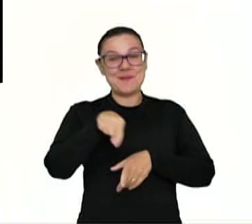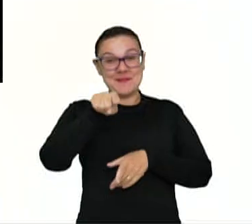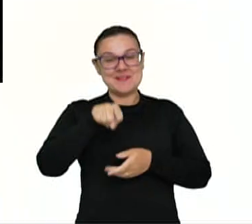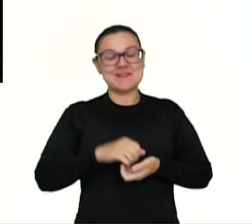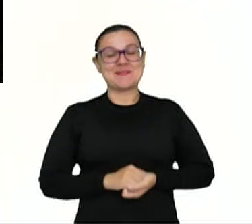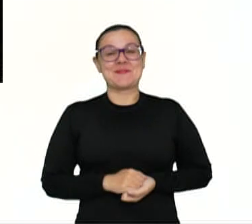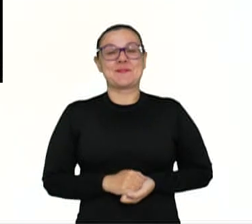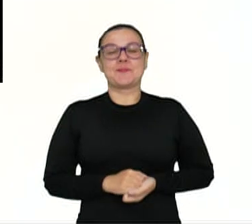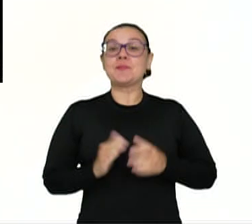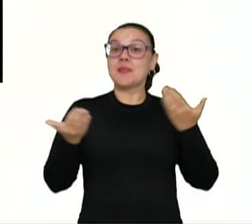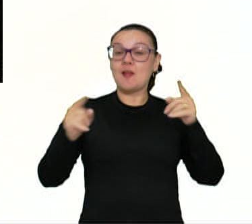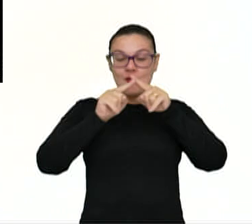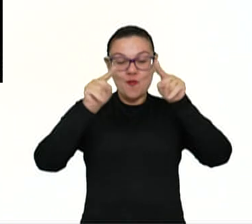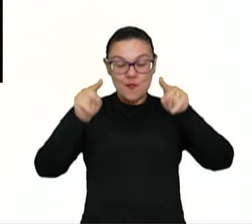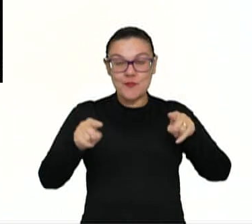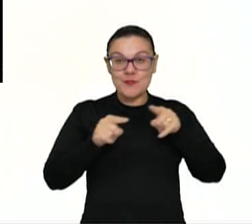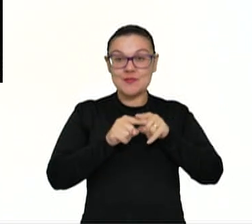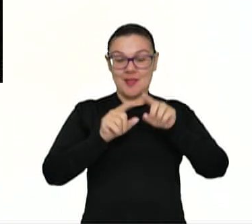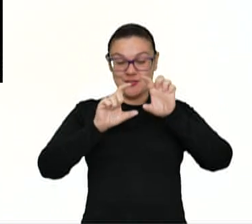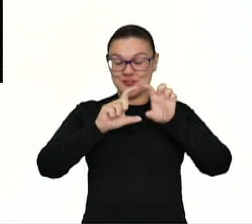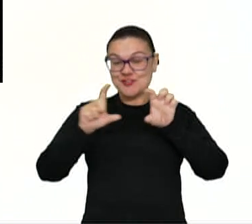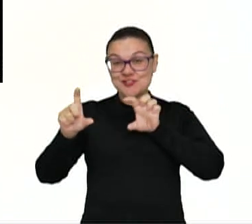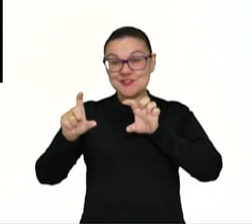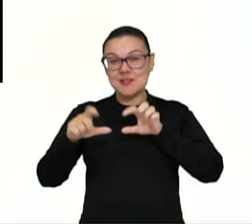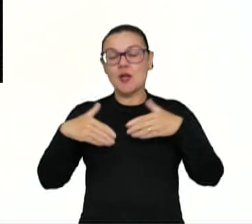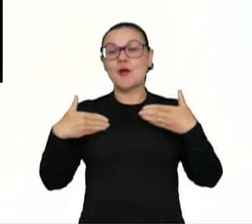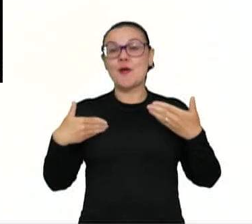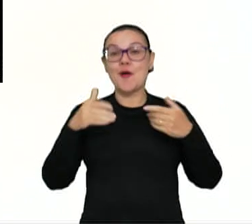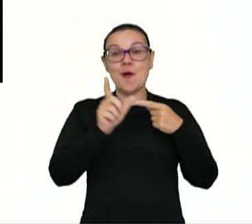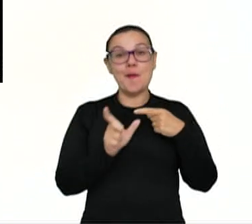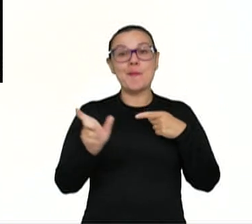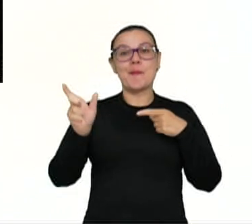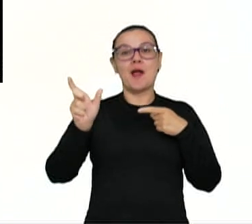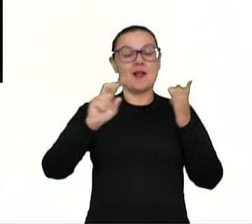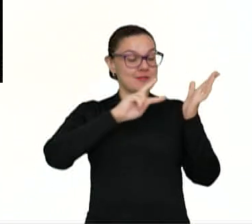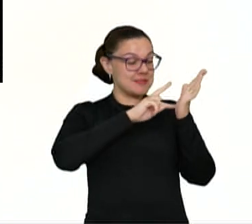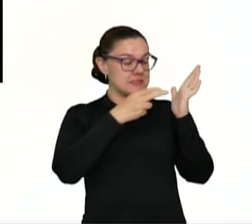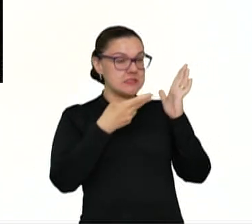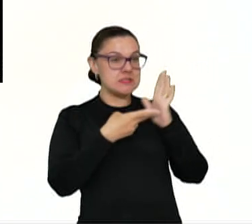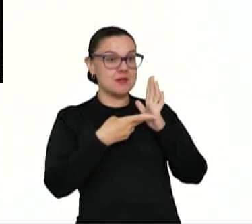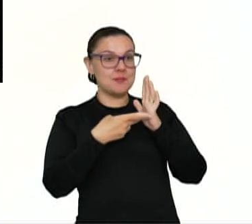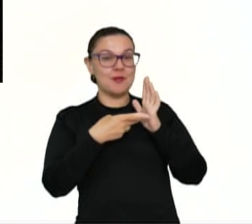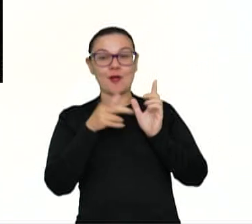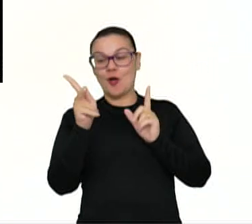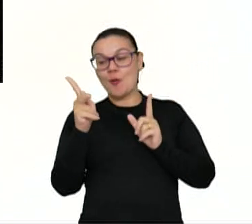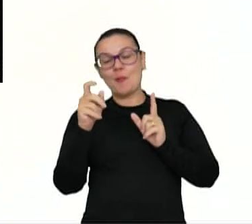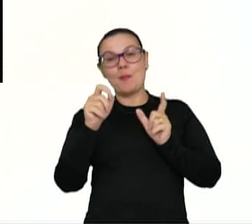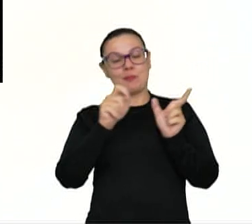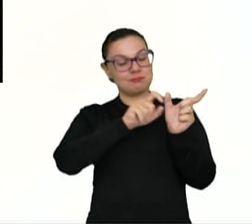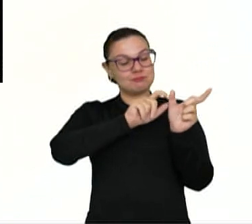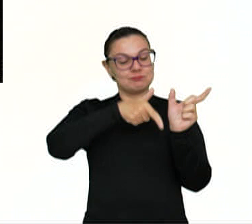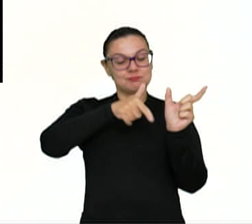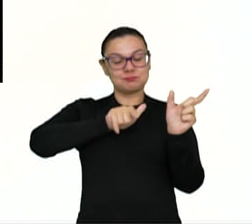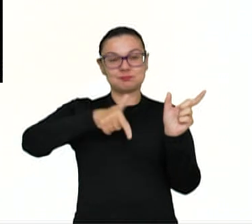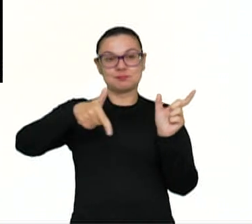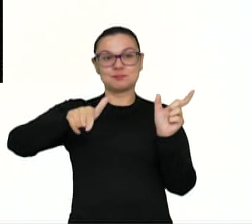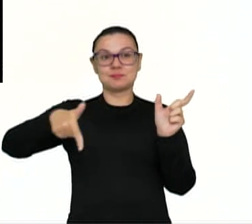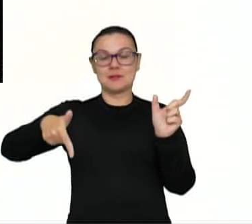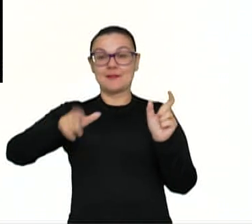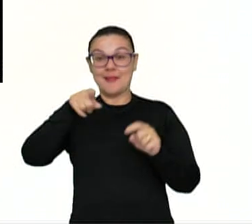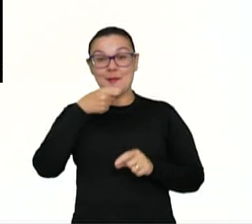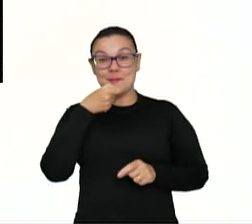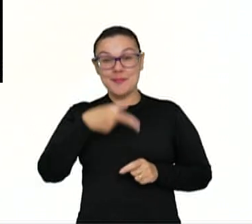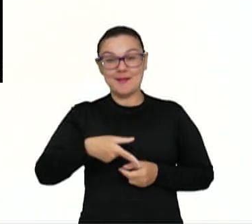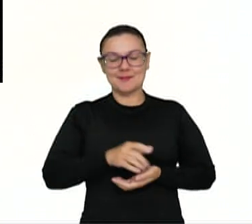você. Na tirinha lida, qual palavra tem sentido polissêmico e é responsável pelo humor